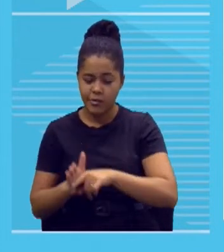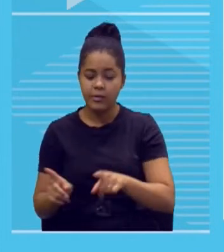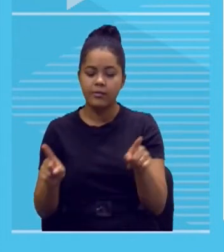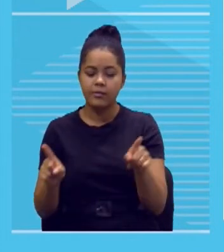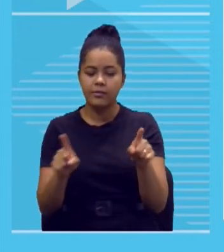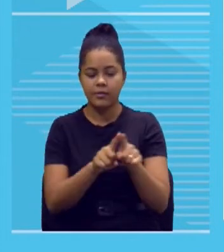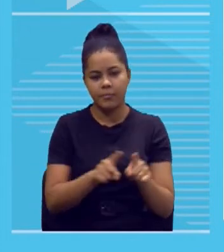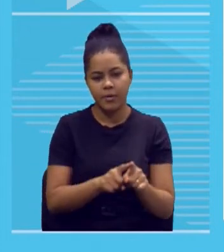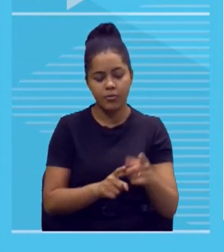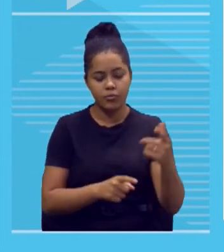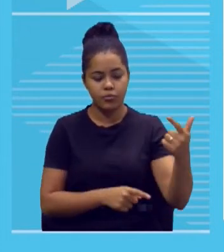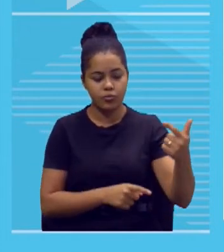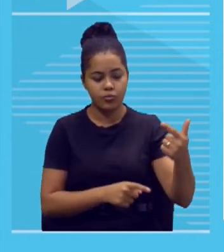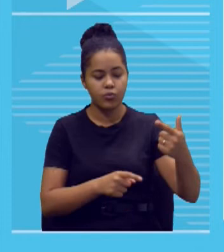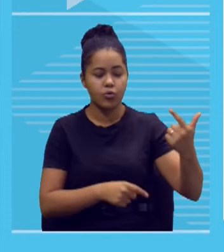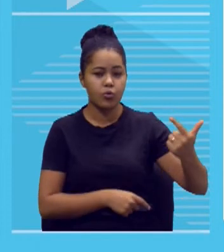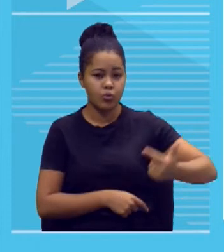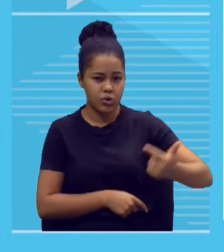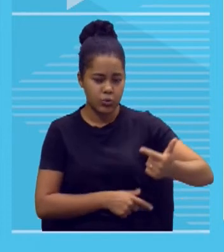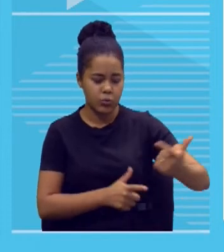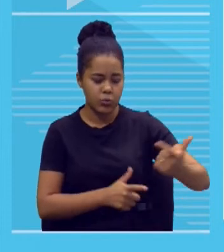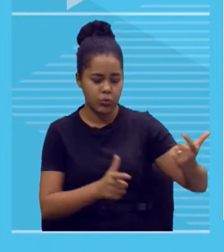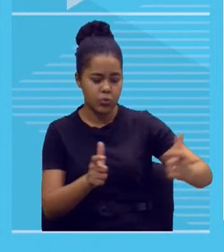muito não vou mentir